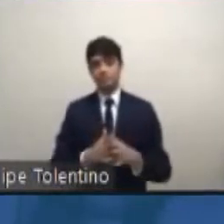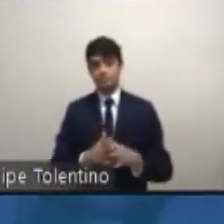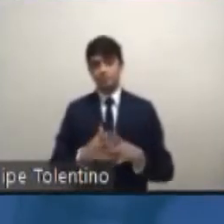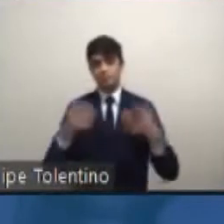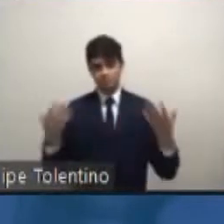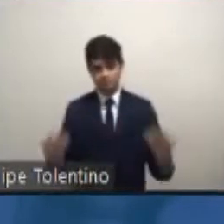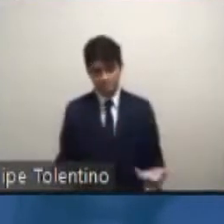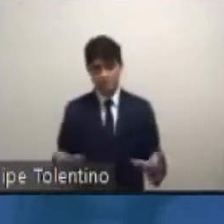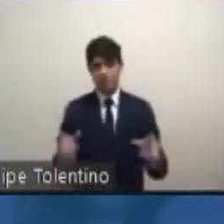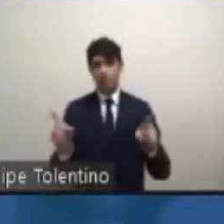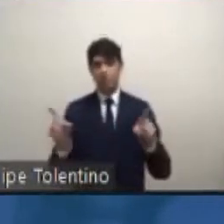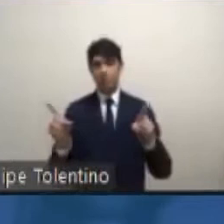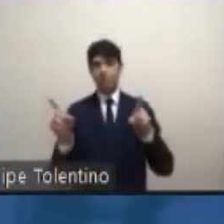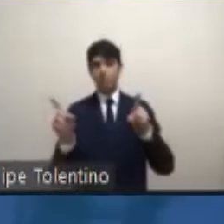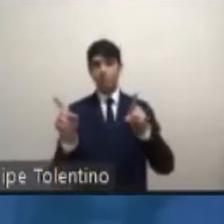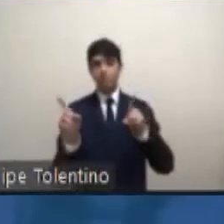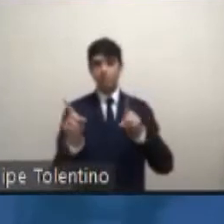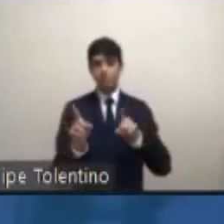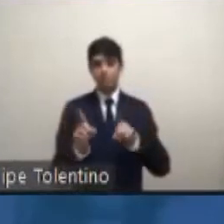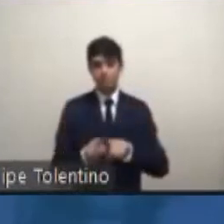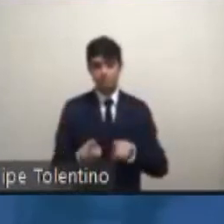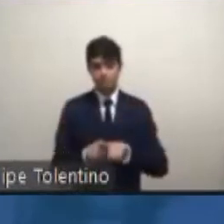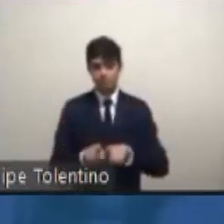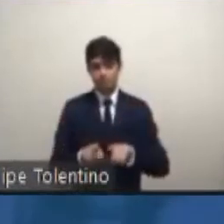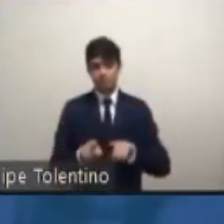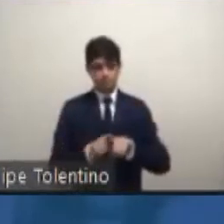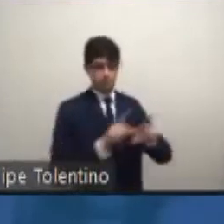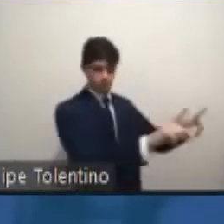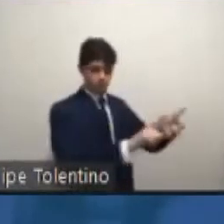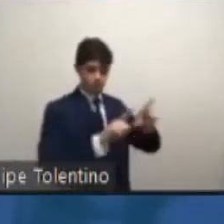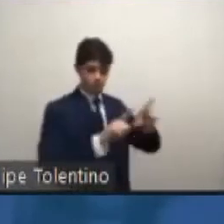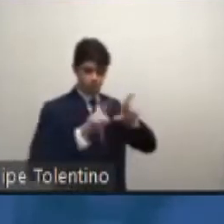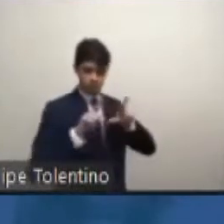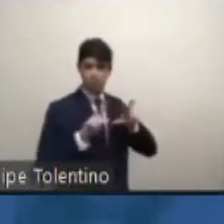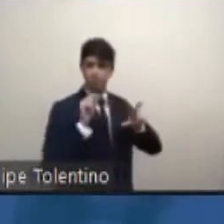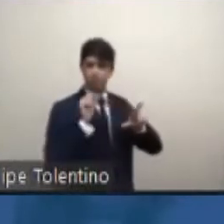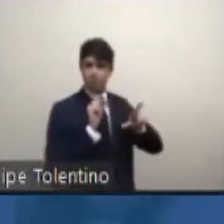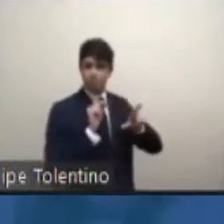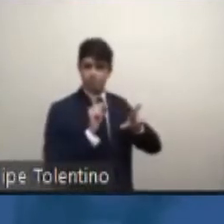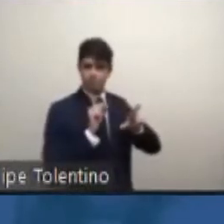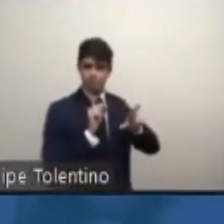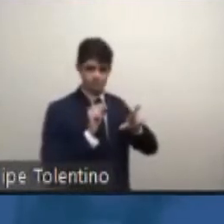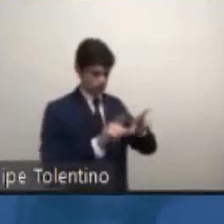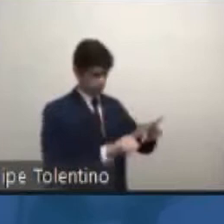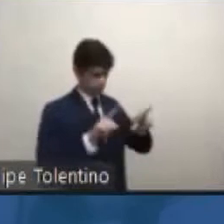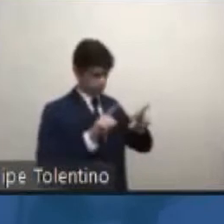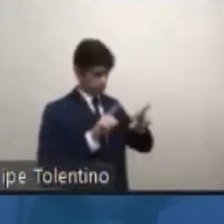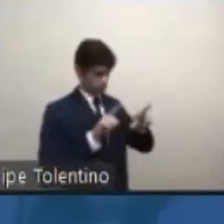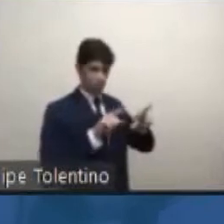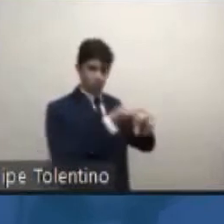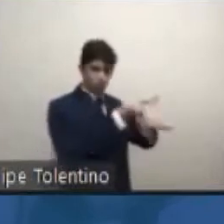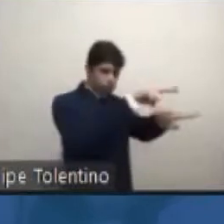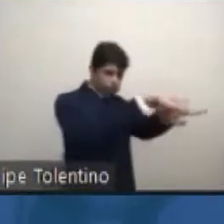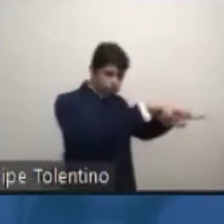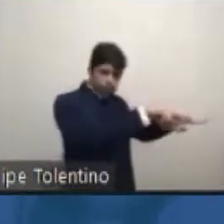público. Mas não existe previsão legal para a diretiva antecipada de saúde. Então, a forma como ela for apresentada e o documento que